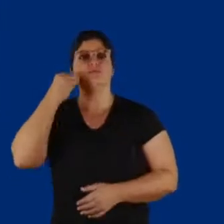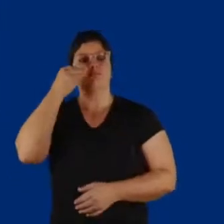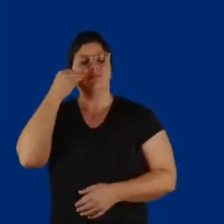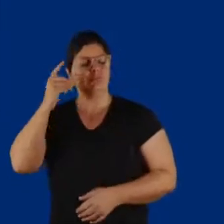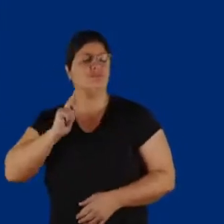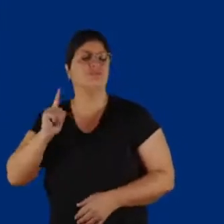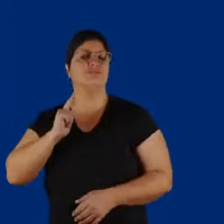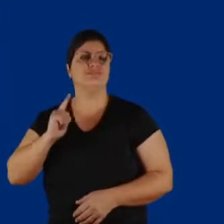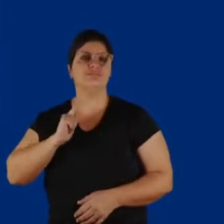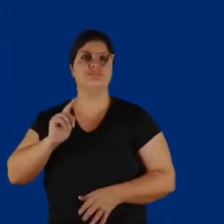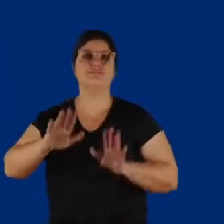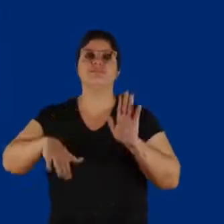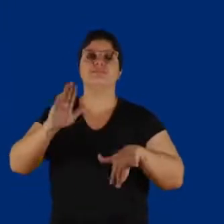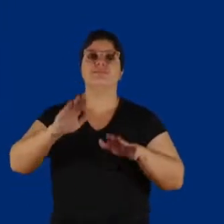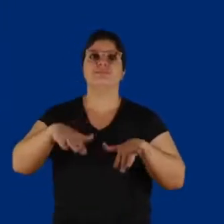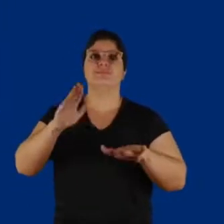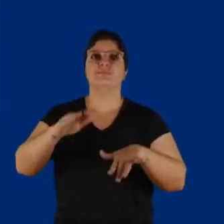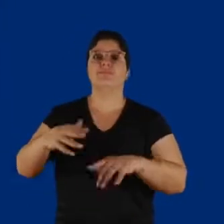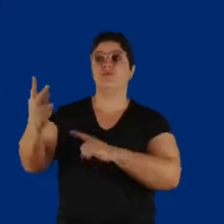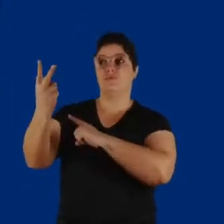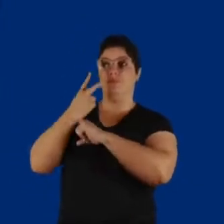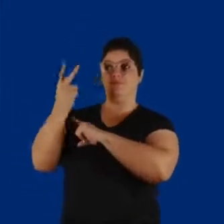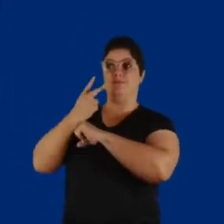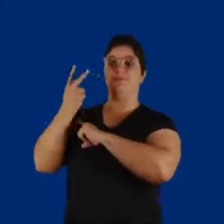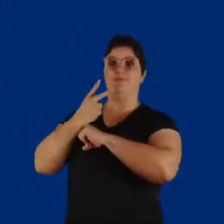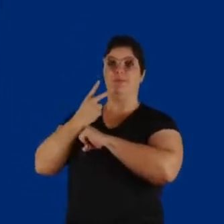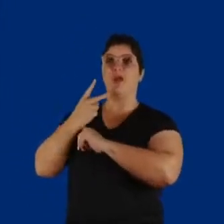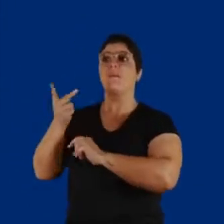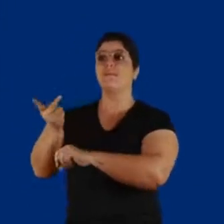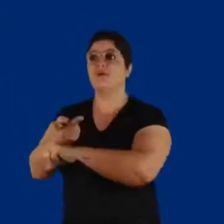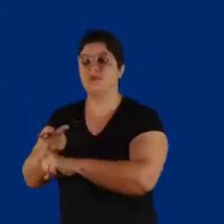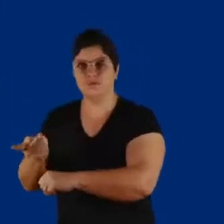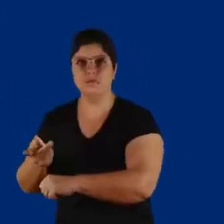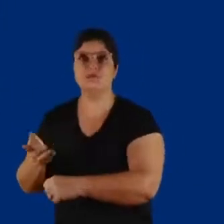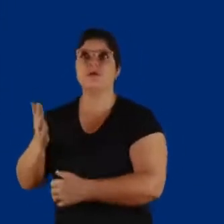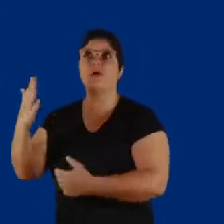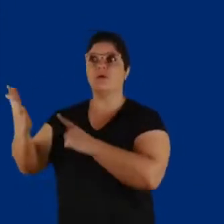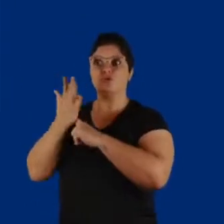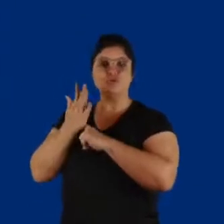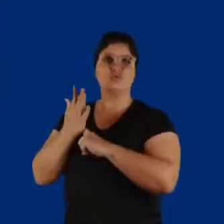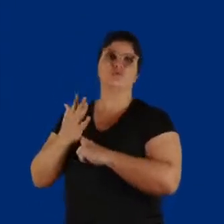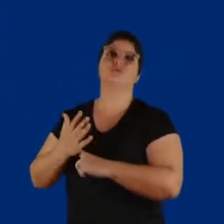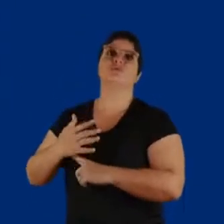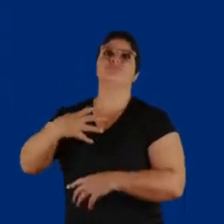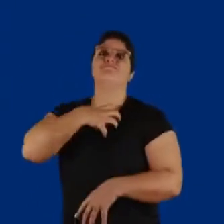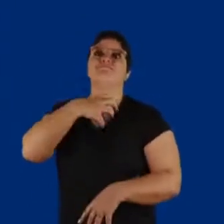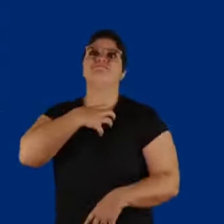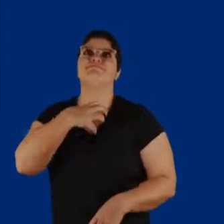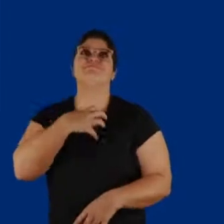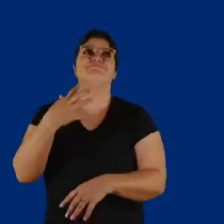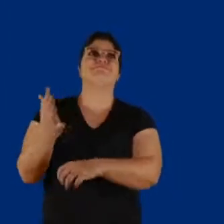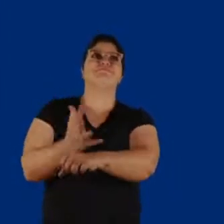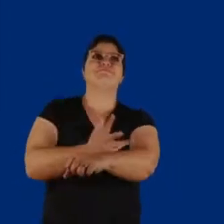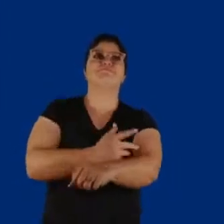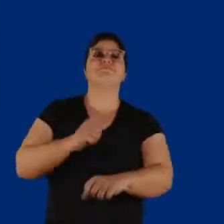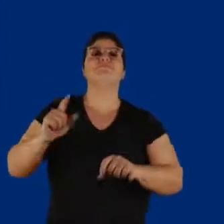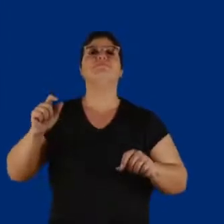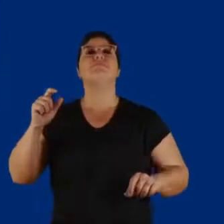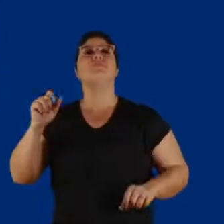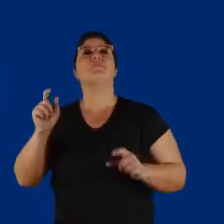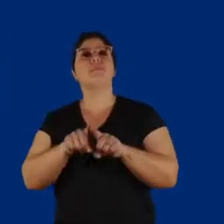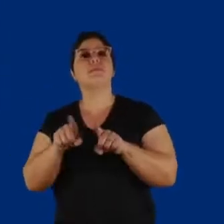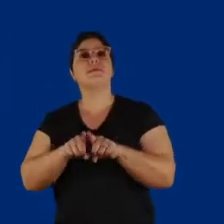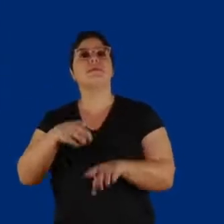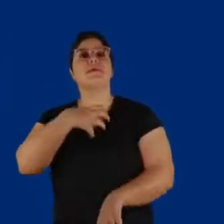podem auxiliar na busca do autocuidado, no desenvolvimento emocional e na sensação de bem-estar. Para conversar